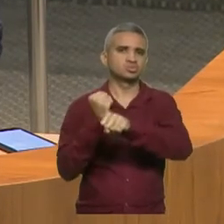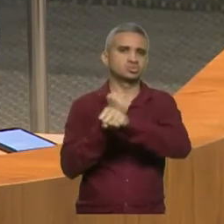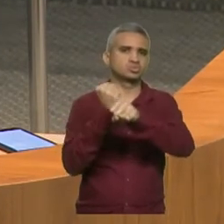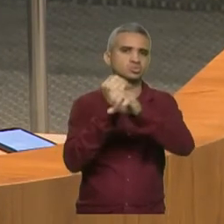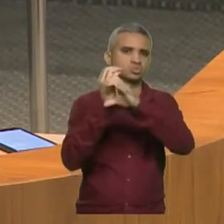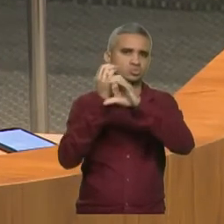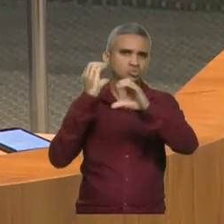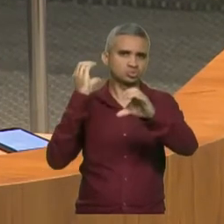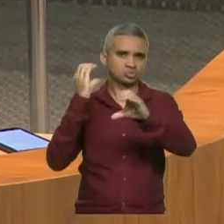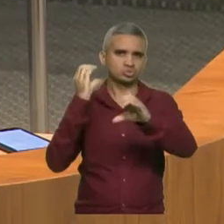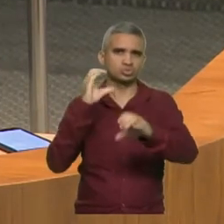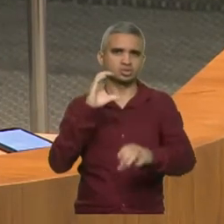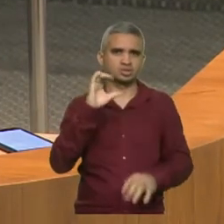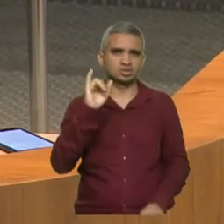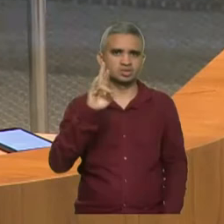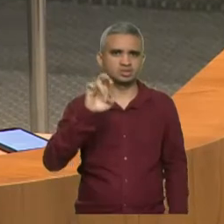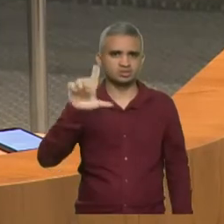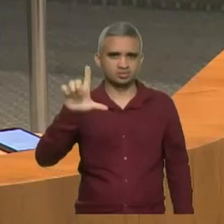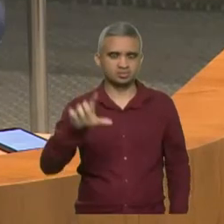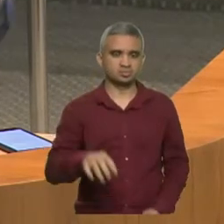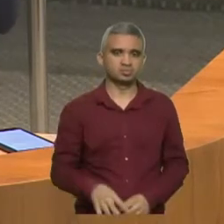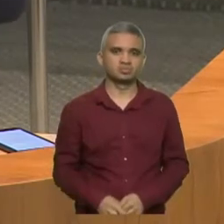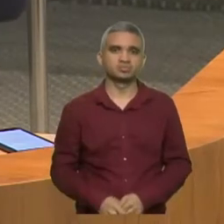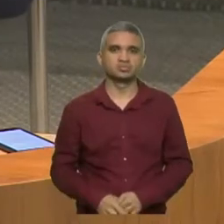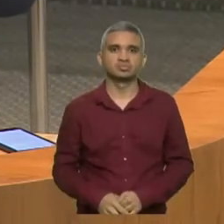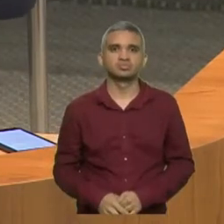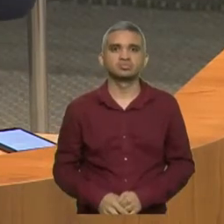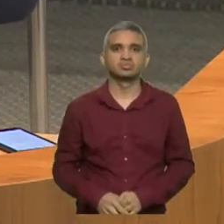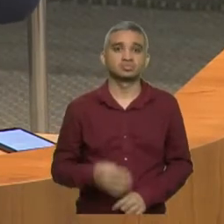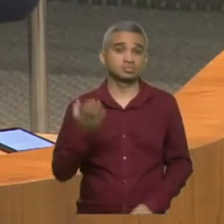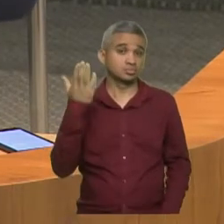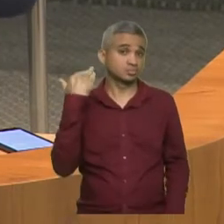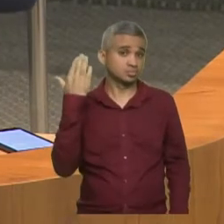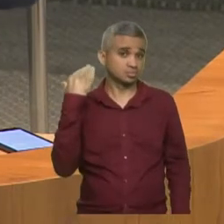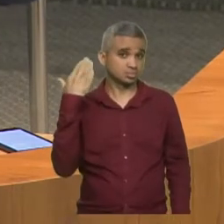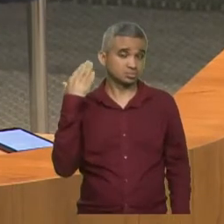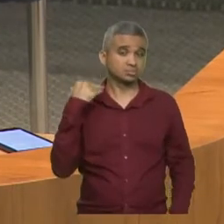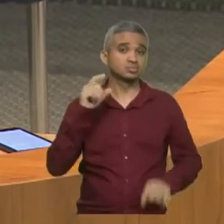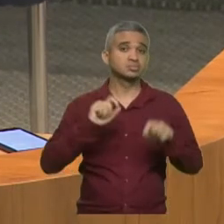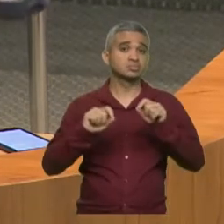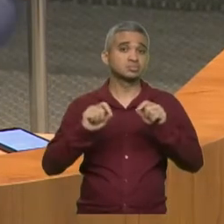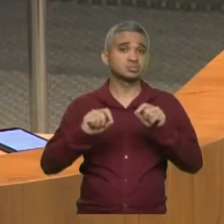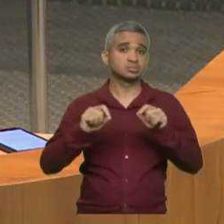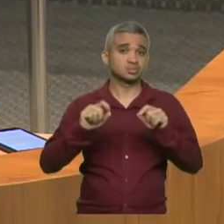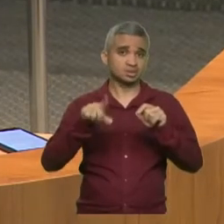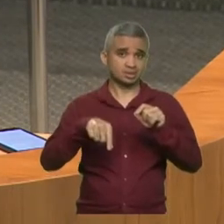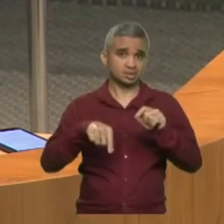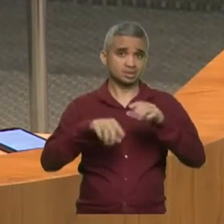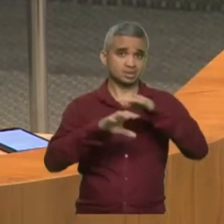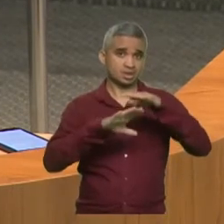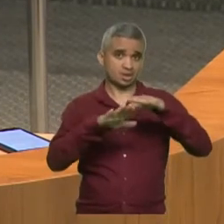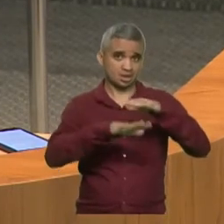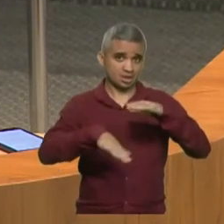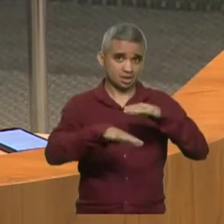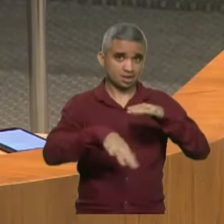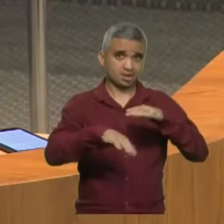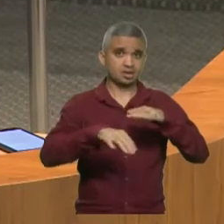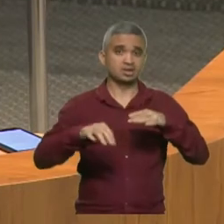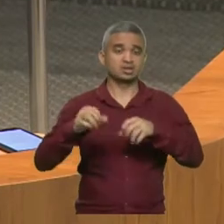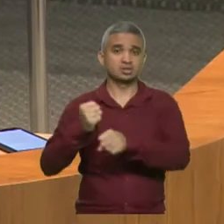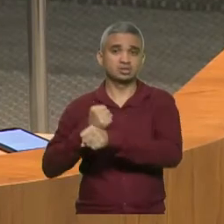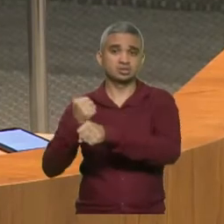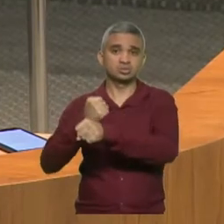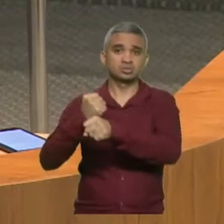projeto. O que, nós compreendemos naquele momento? Que não tão somente da construção civil, mas também de outras áreas